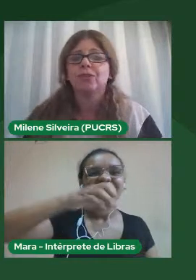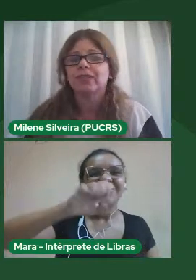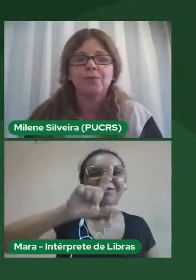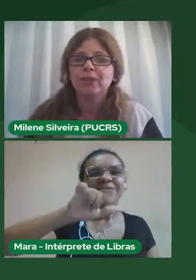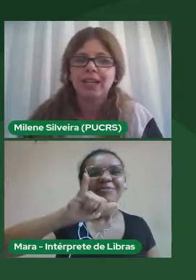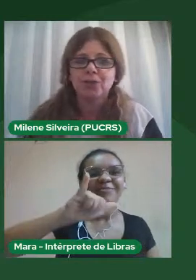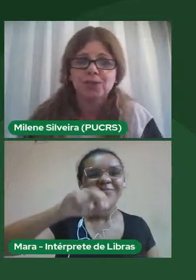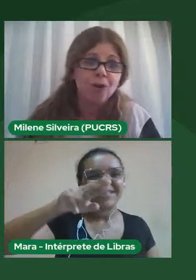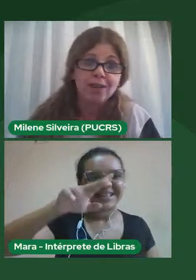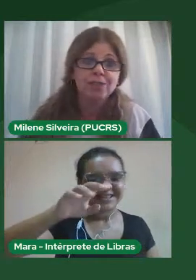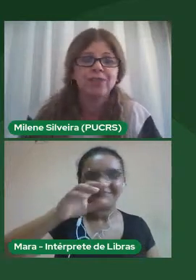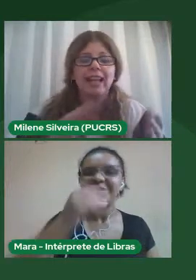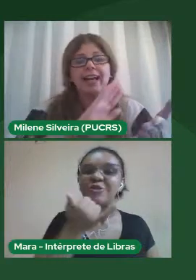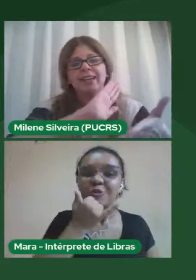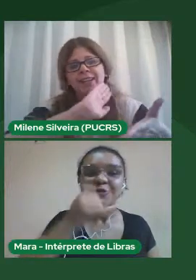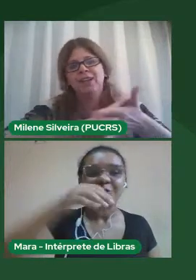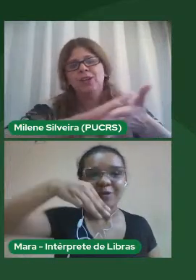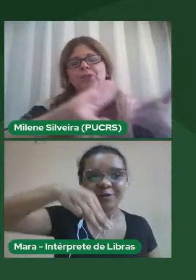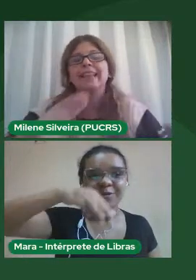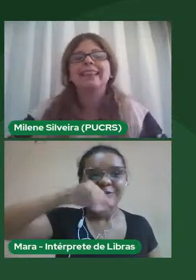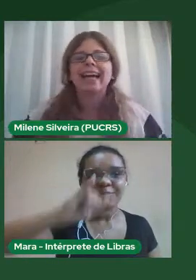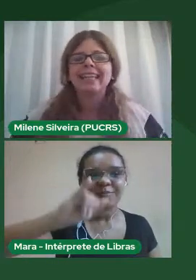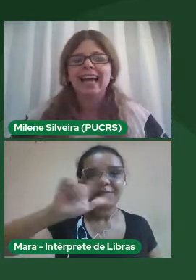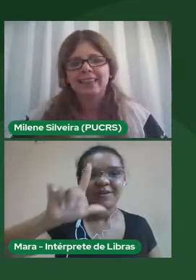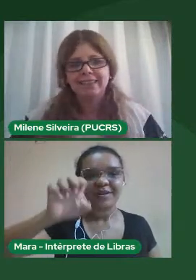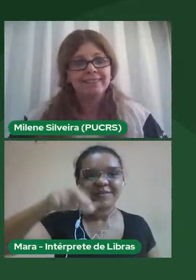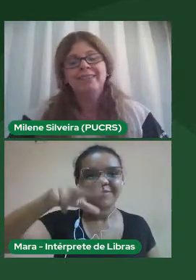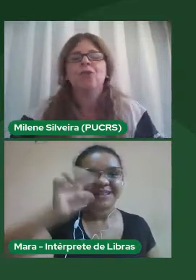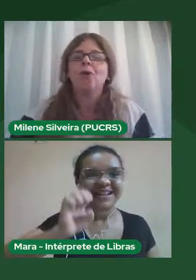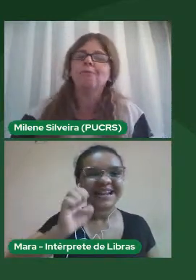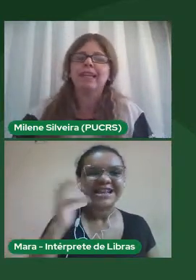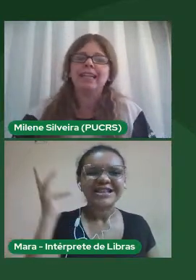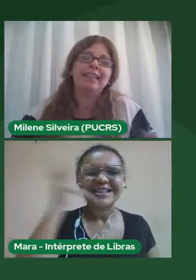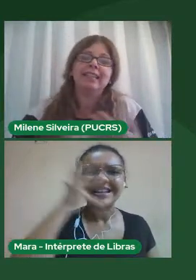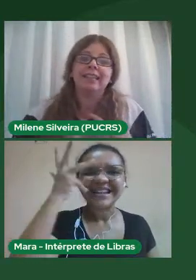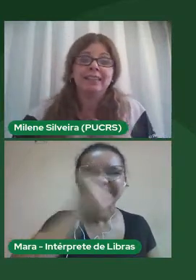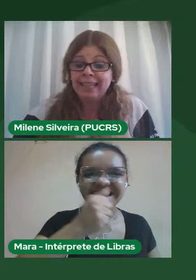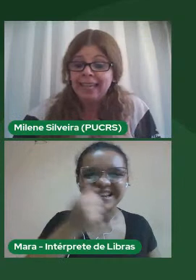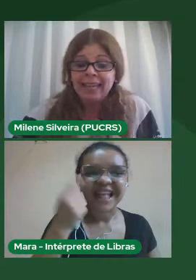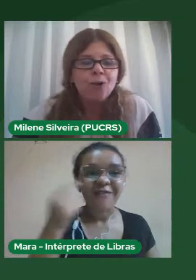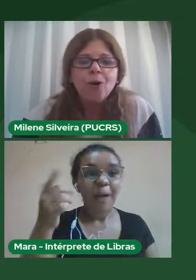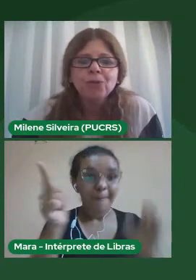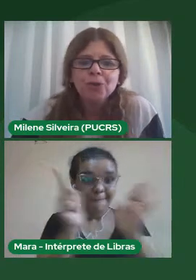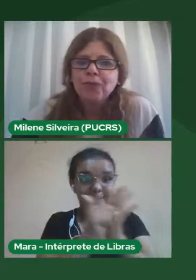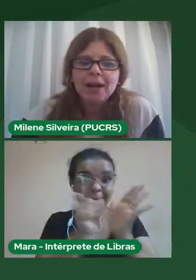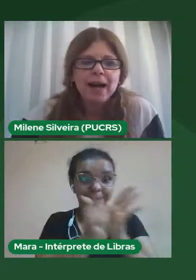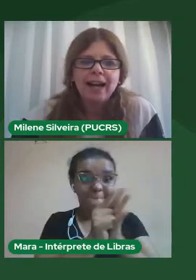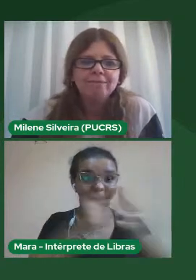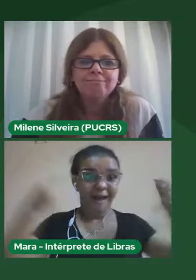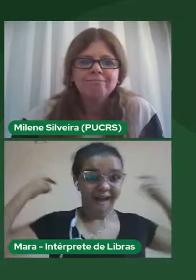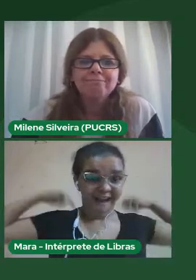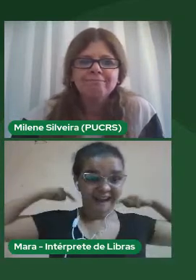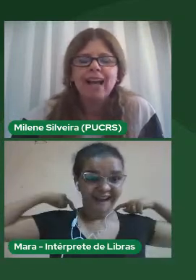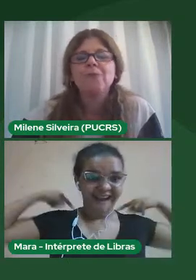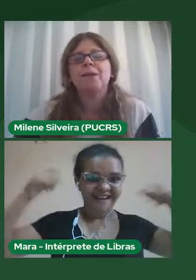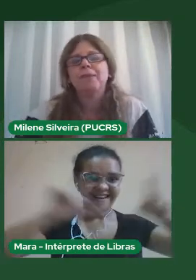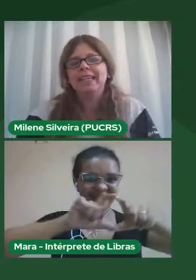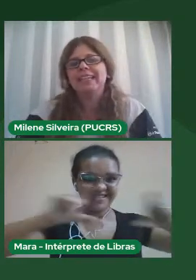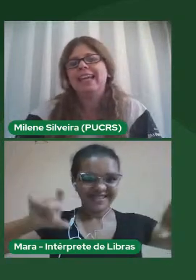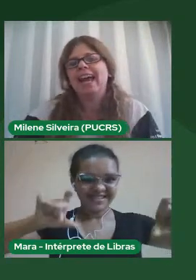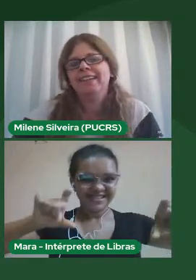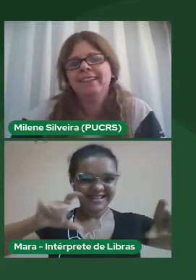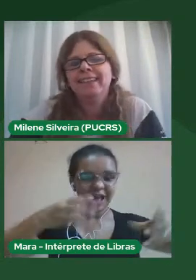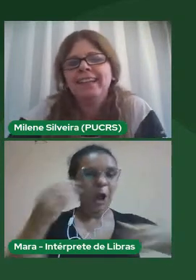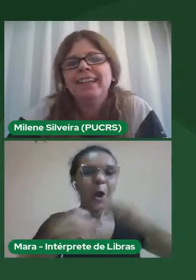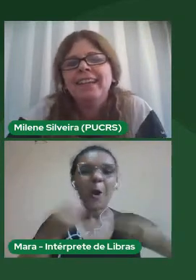vê, tu não está vendo que tem nas tuas costas, tu está lá, tu está tagueada como Milene Linda. Como que tu não vai amar a